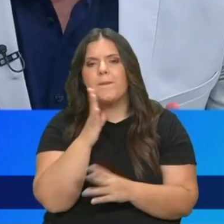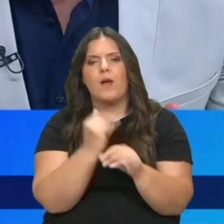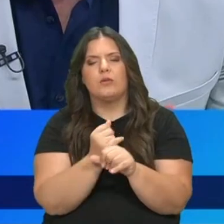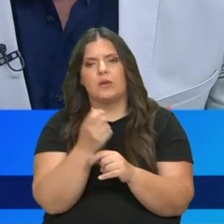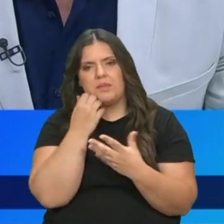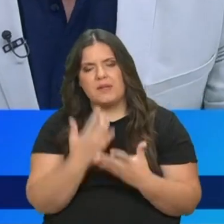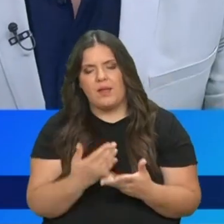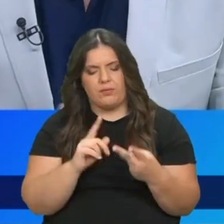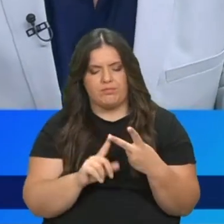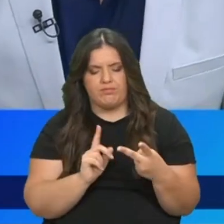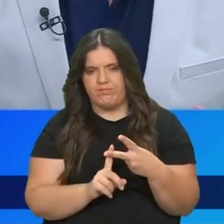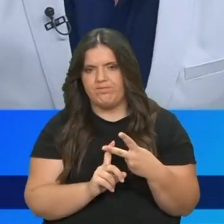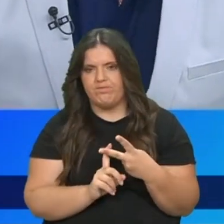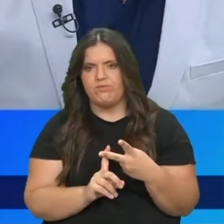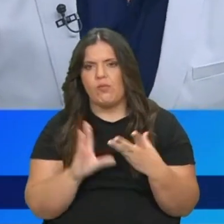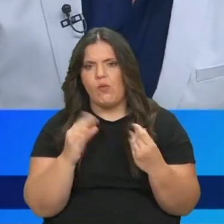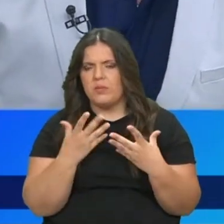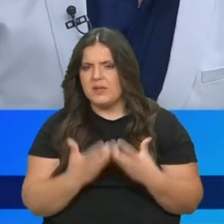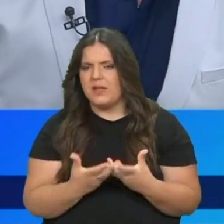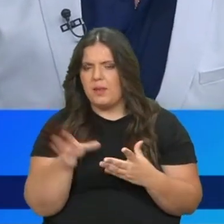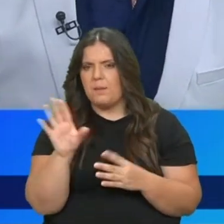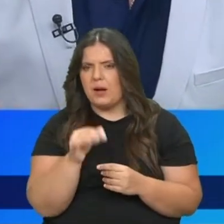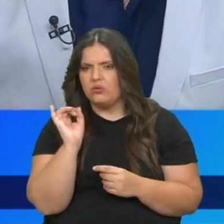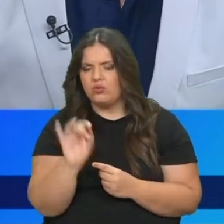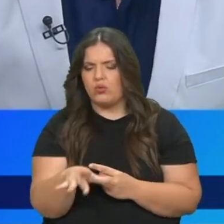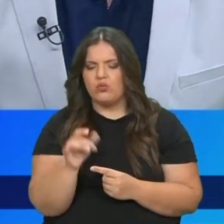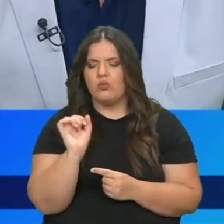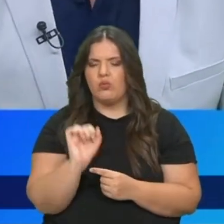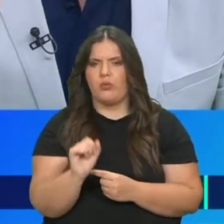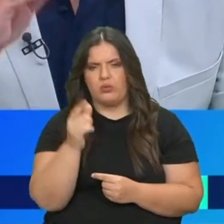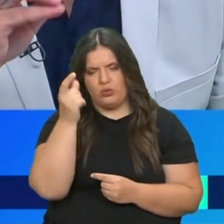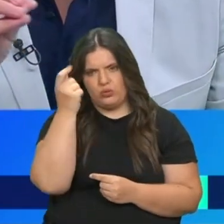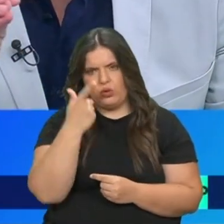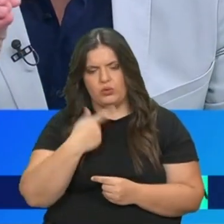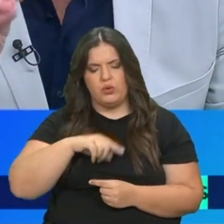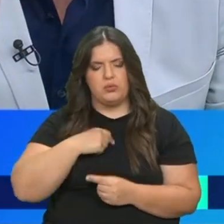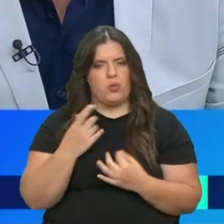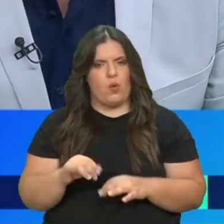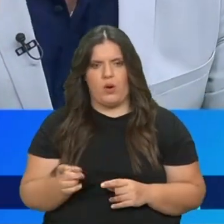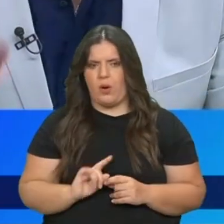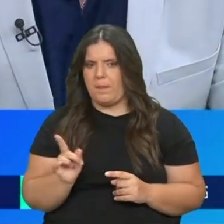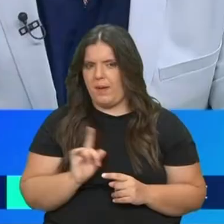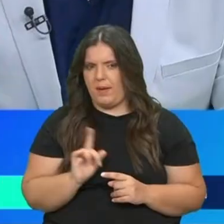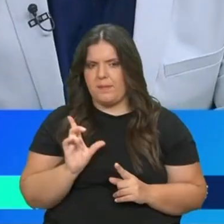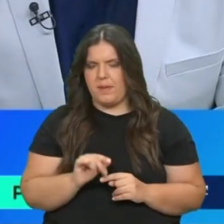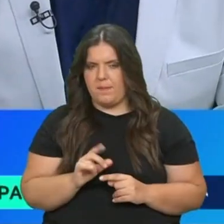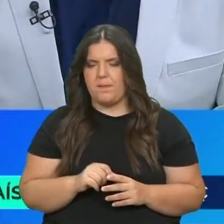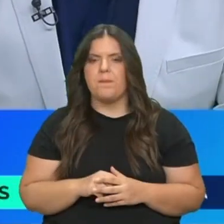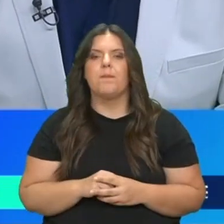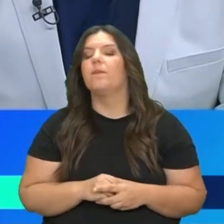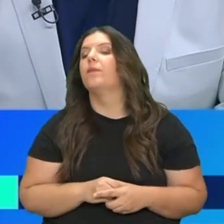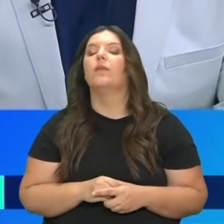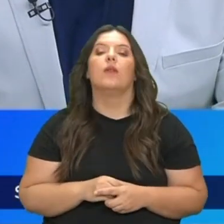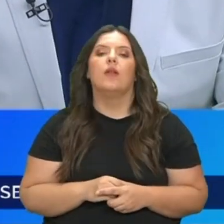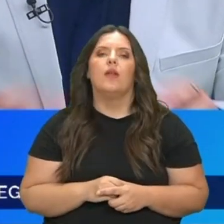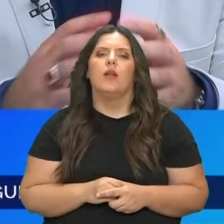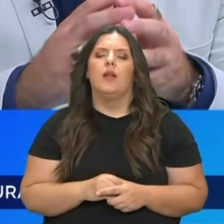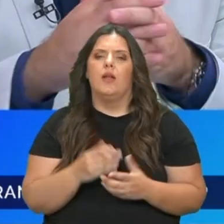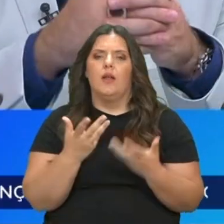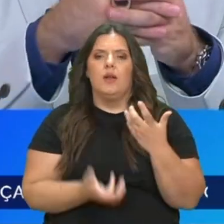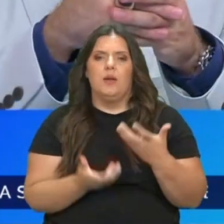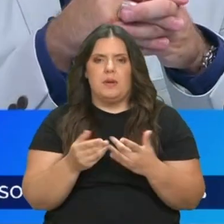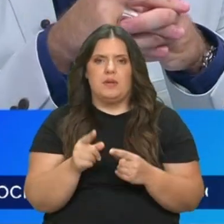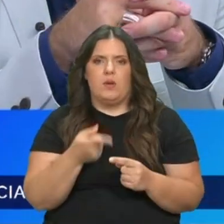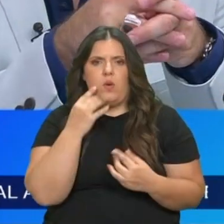ultramaciça, muito maciça, mais maciça que o nosso próprio Sol, não é normal também, encontramos anãs brancas com esta